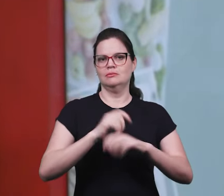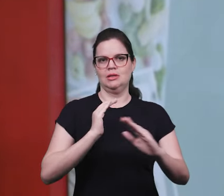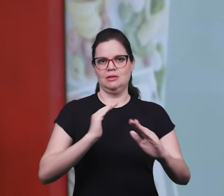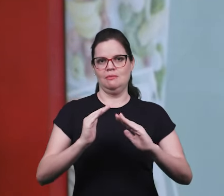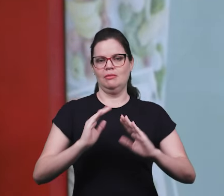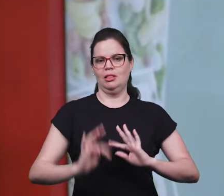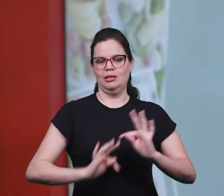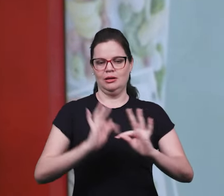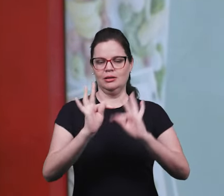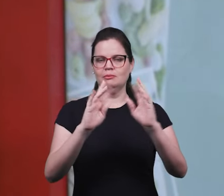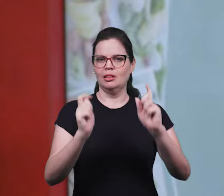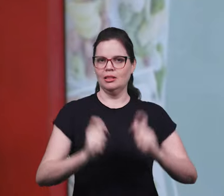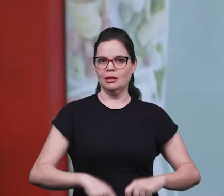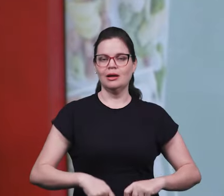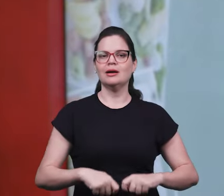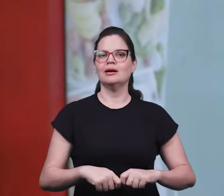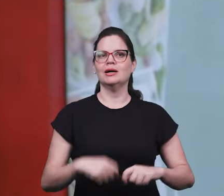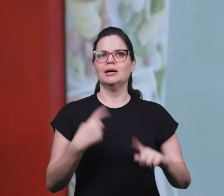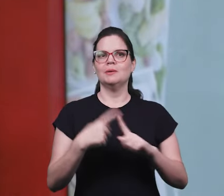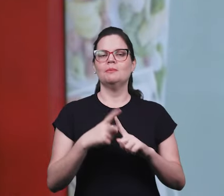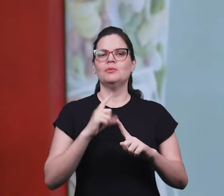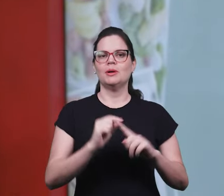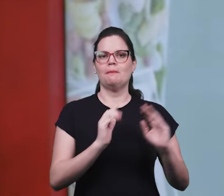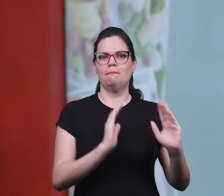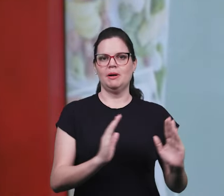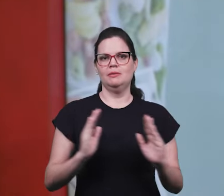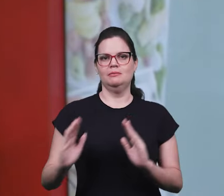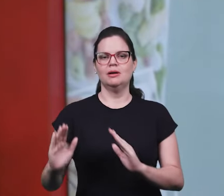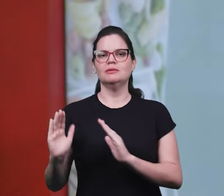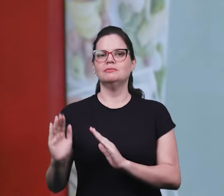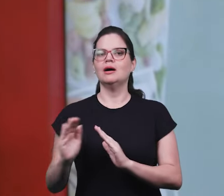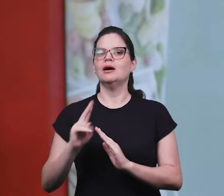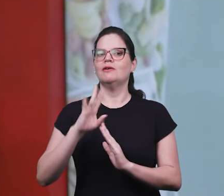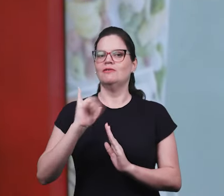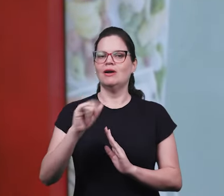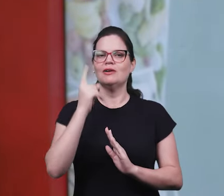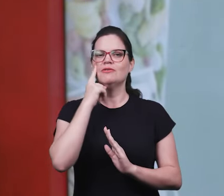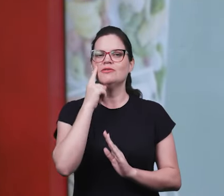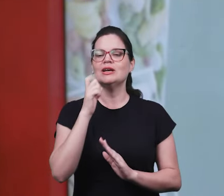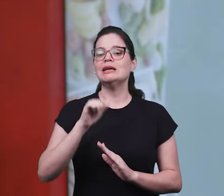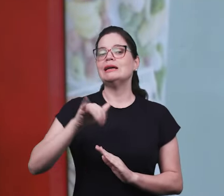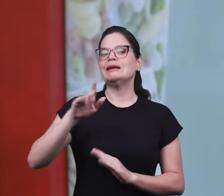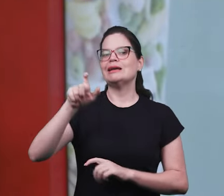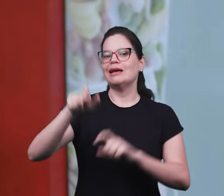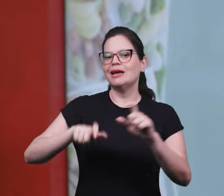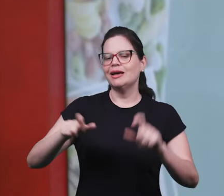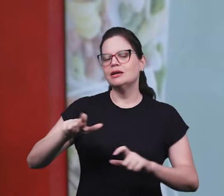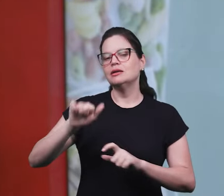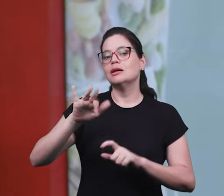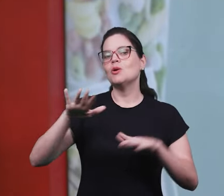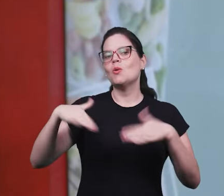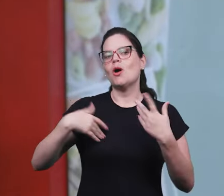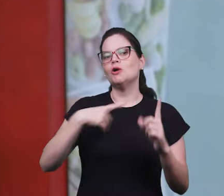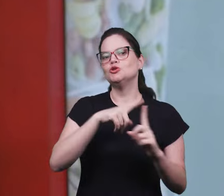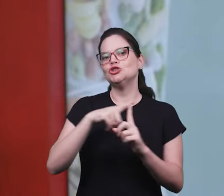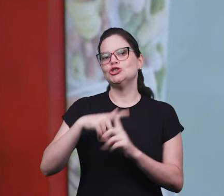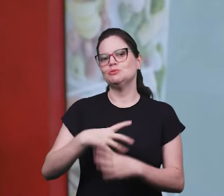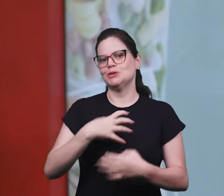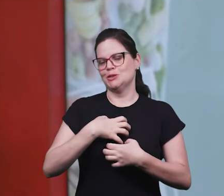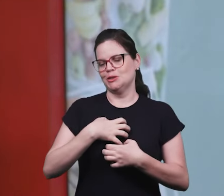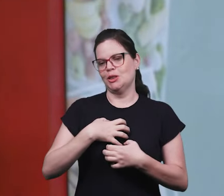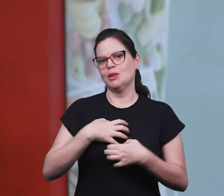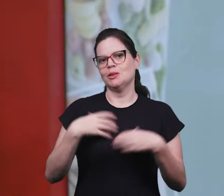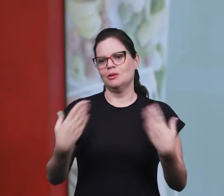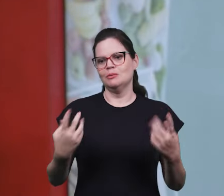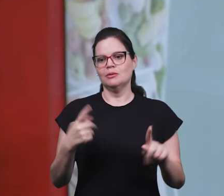até pós então durante o tratamento aquele passo a passo de acompanhar quem vai ser esse paciente qual vai ser o sintomas e principalmente